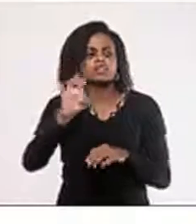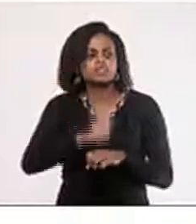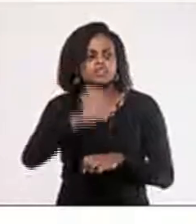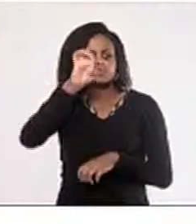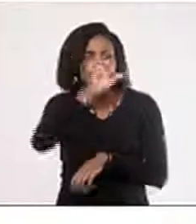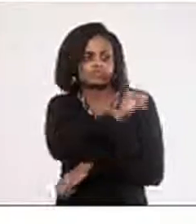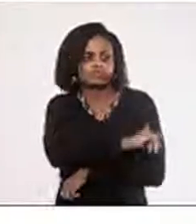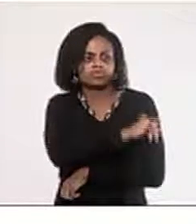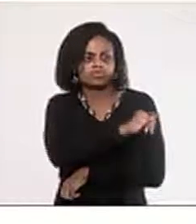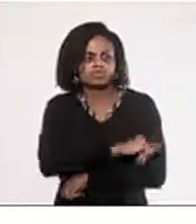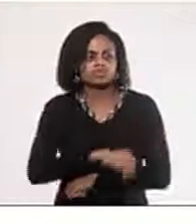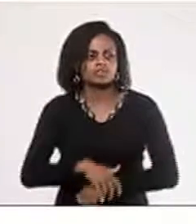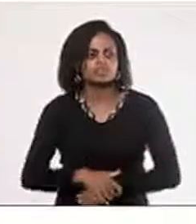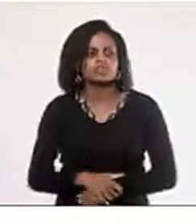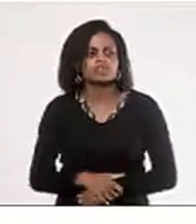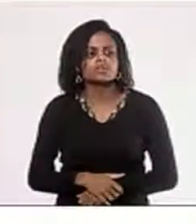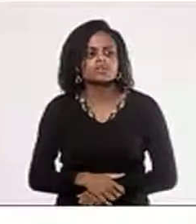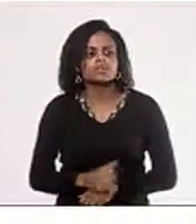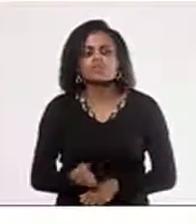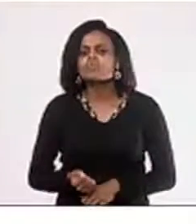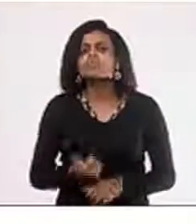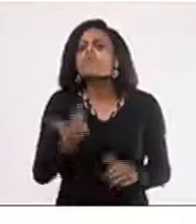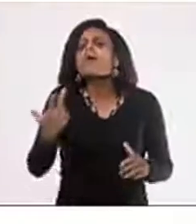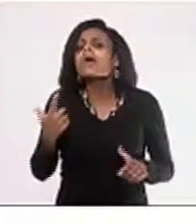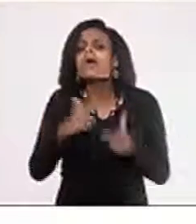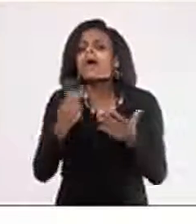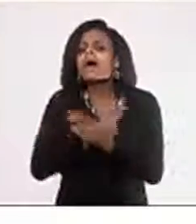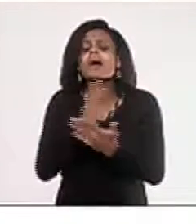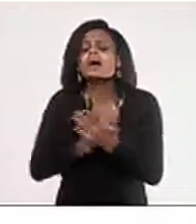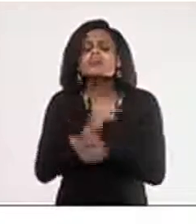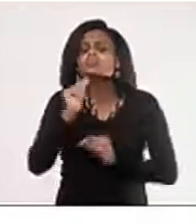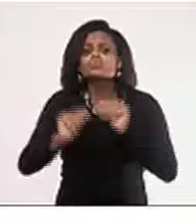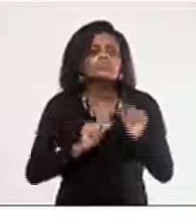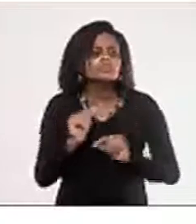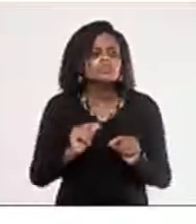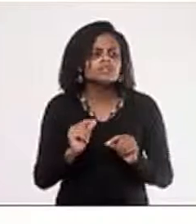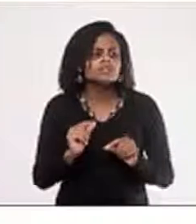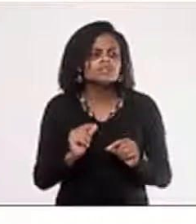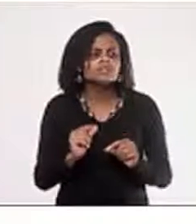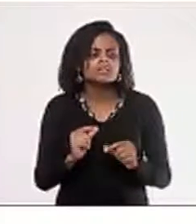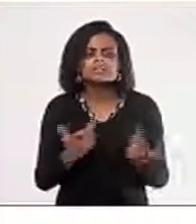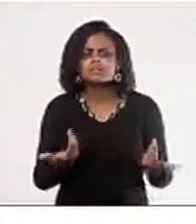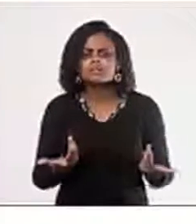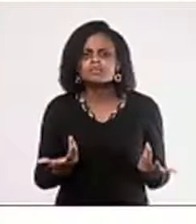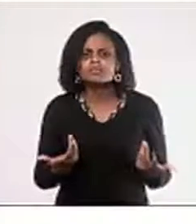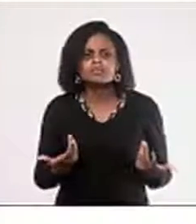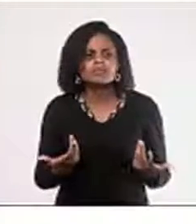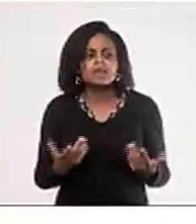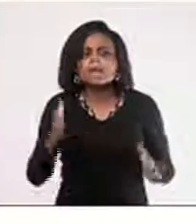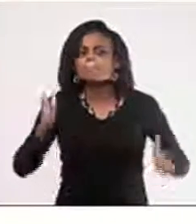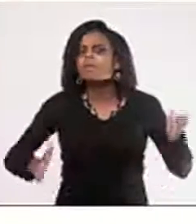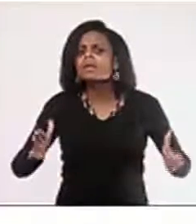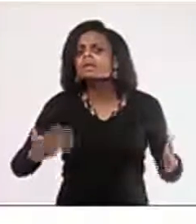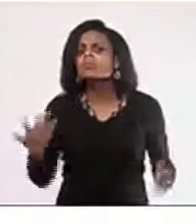do Rio de Janeiro. Quais irregularidades? Qual é o objeto? Em que